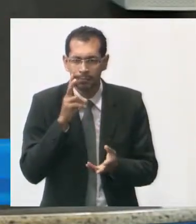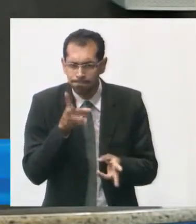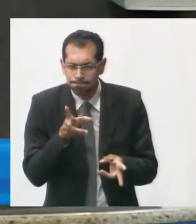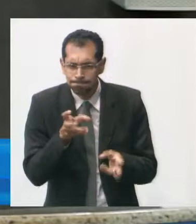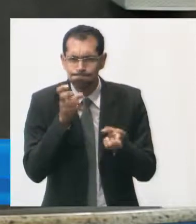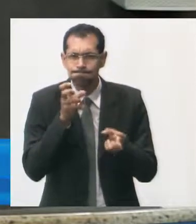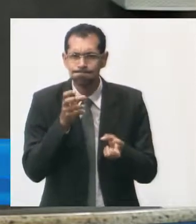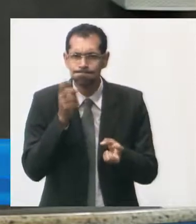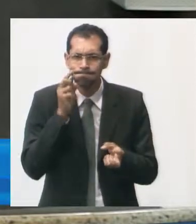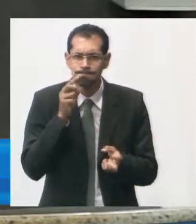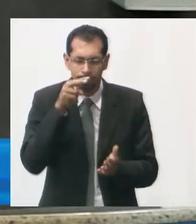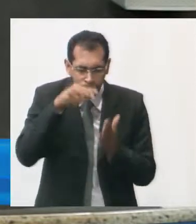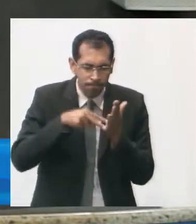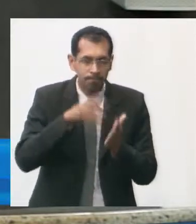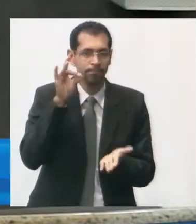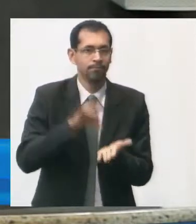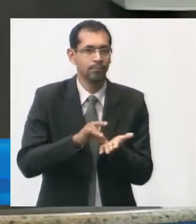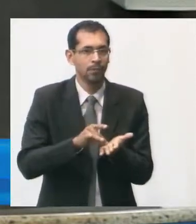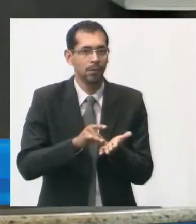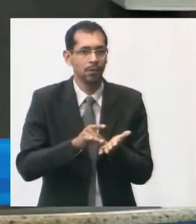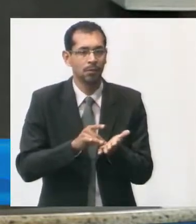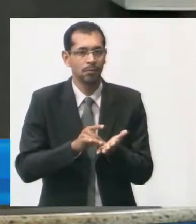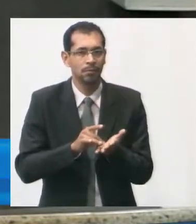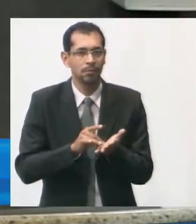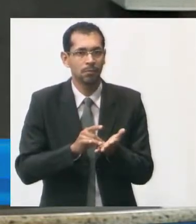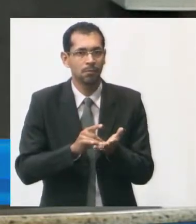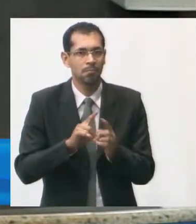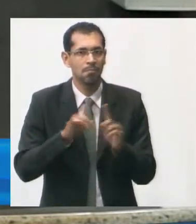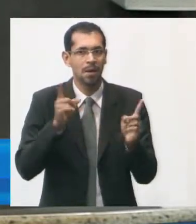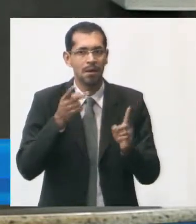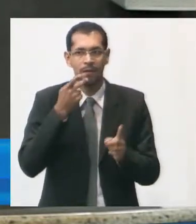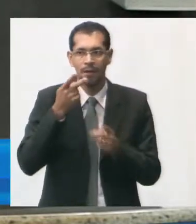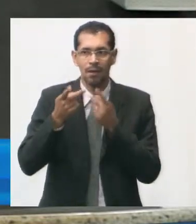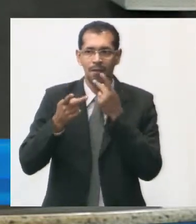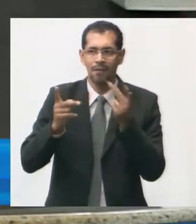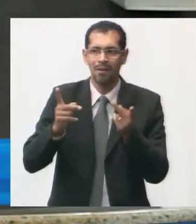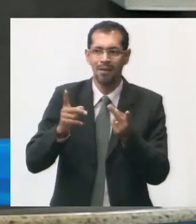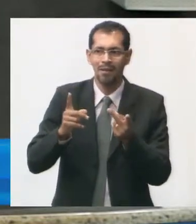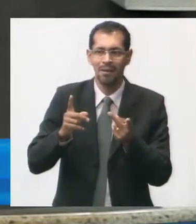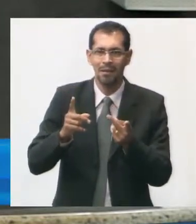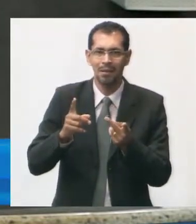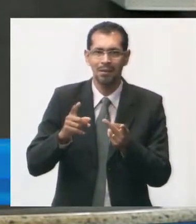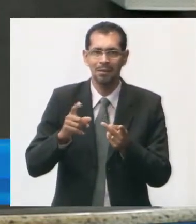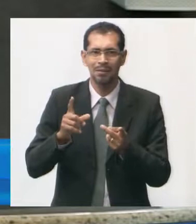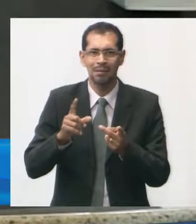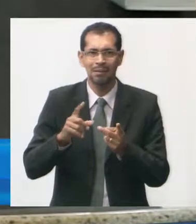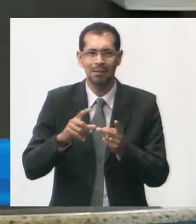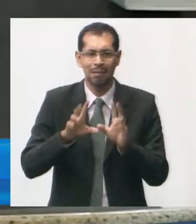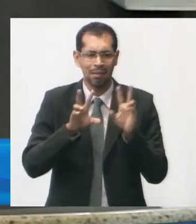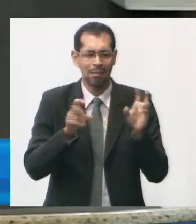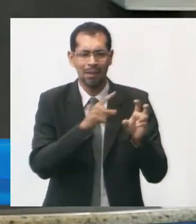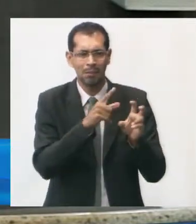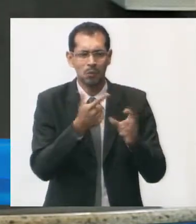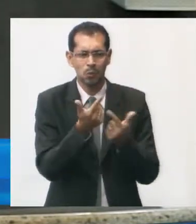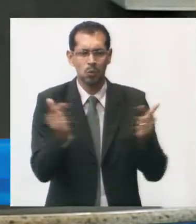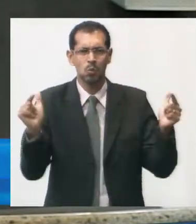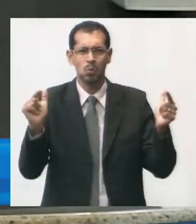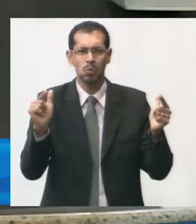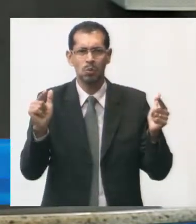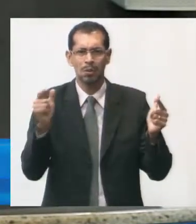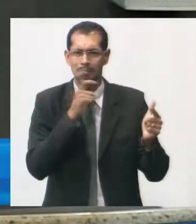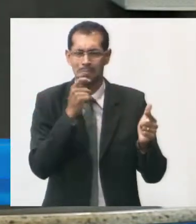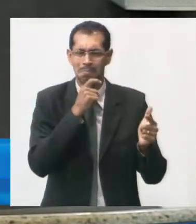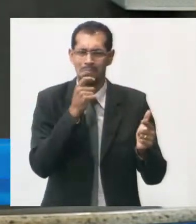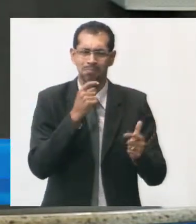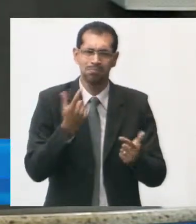protocolado. Agora, vim tentar expor alguns colegas aqui, isso é feio demais, tá? Então, faça isso não.